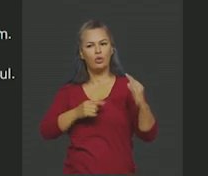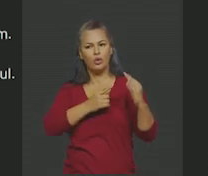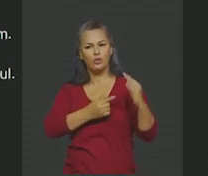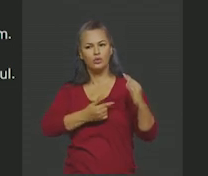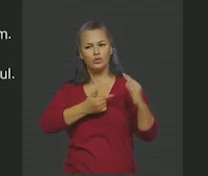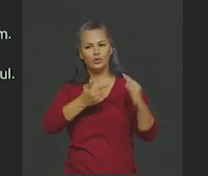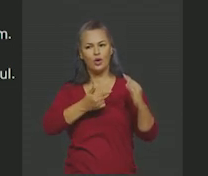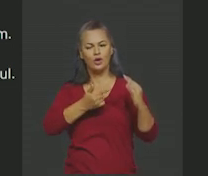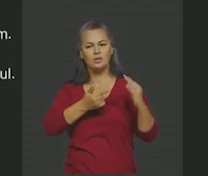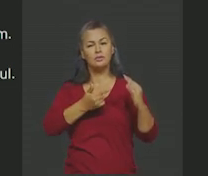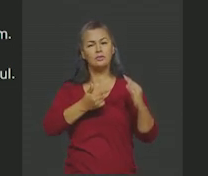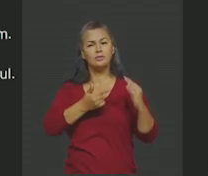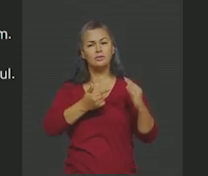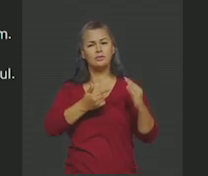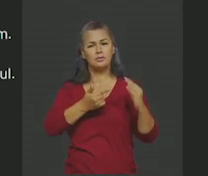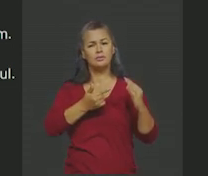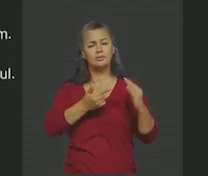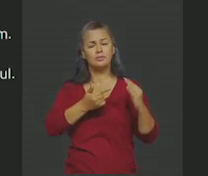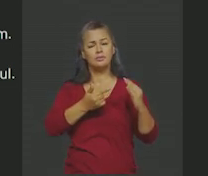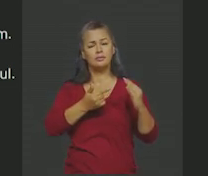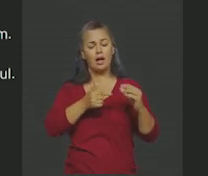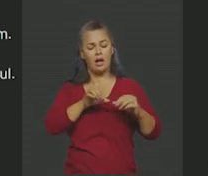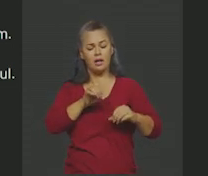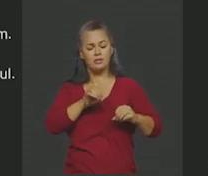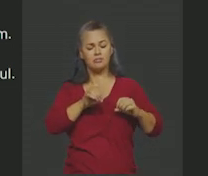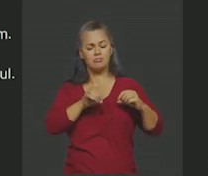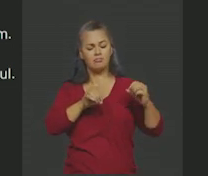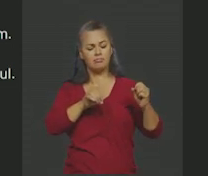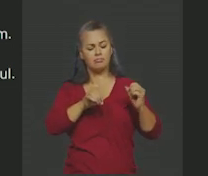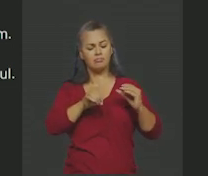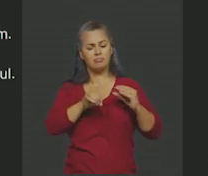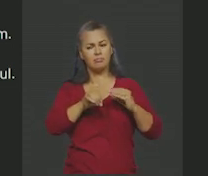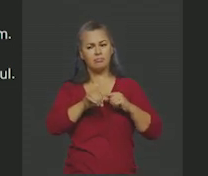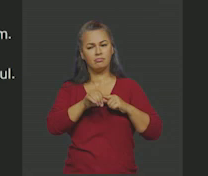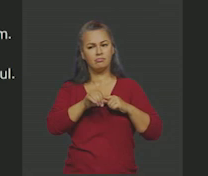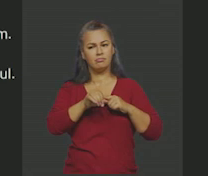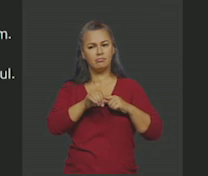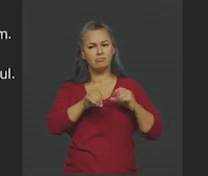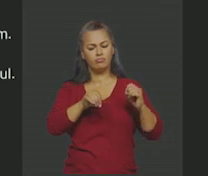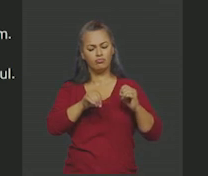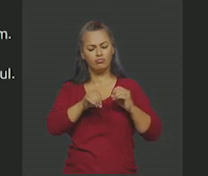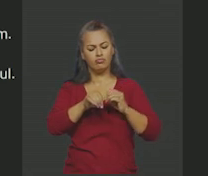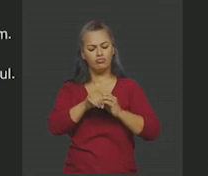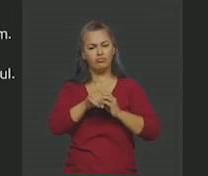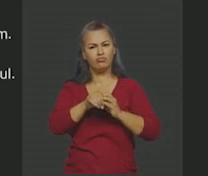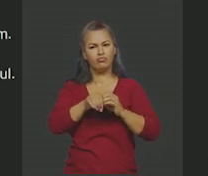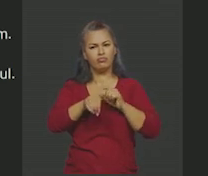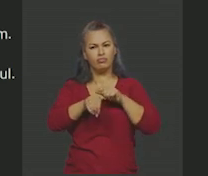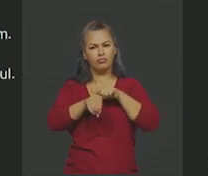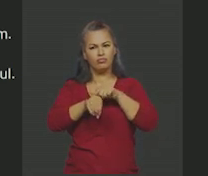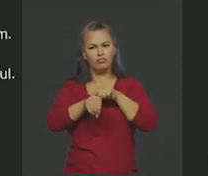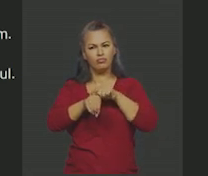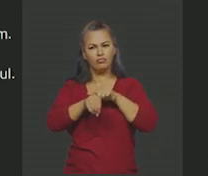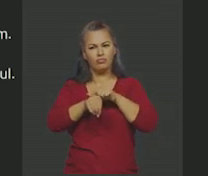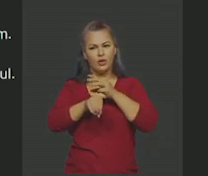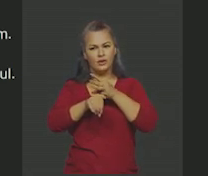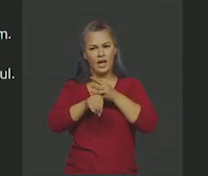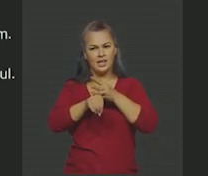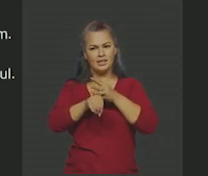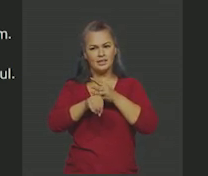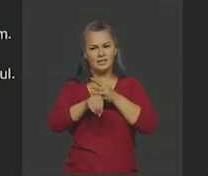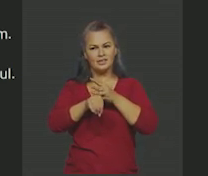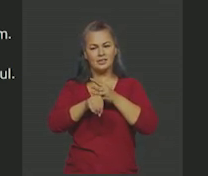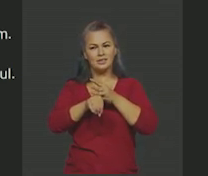2, né? Passa aqui pela membrana, pela córnea, entra aqui na pupila, passa